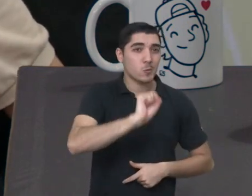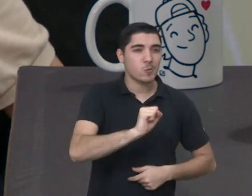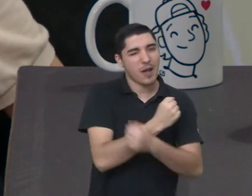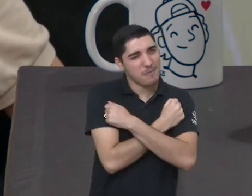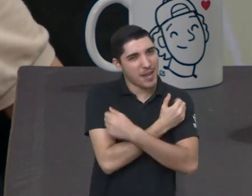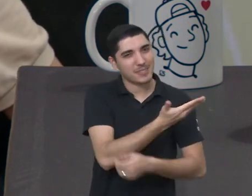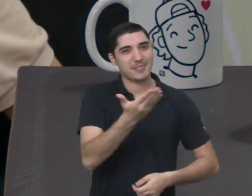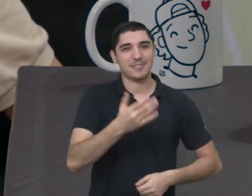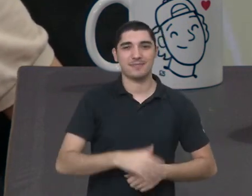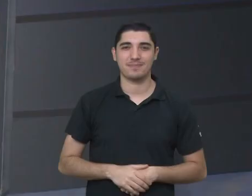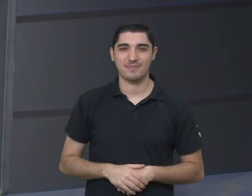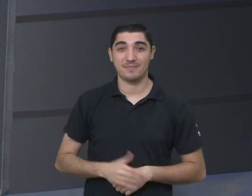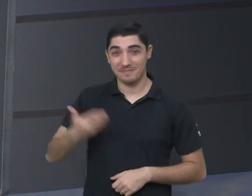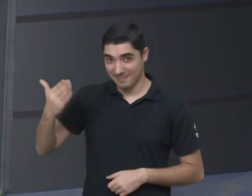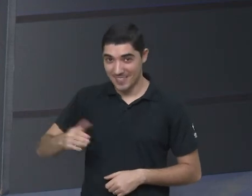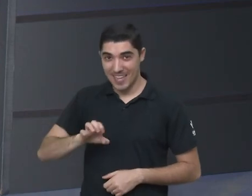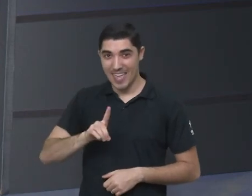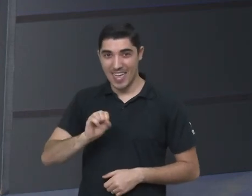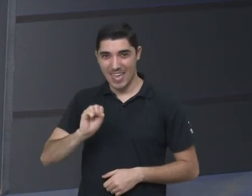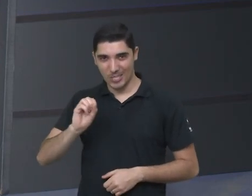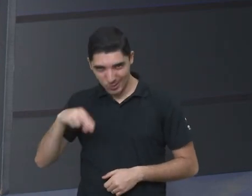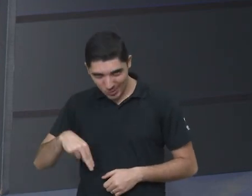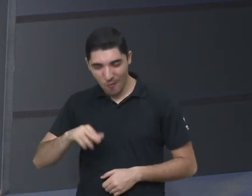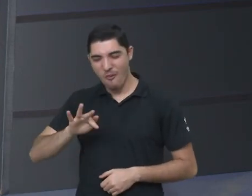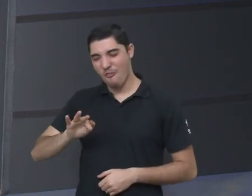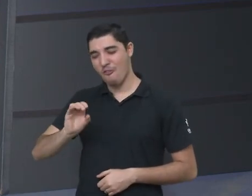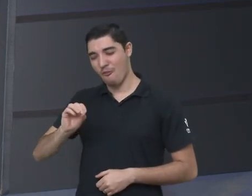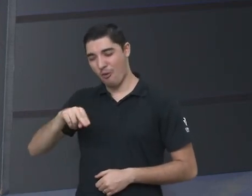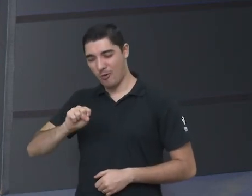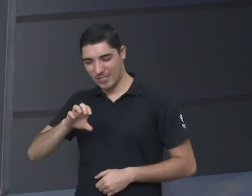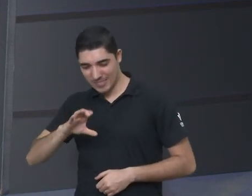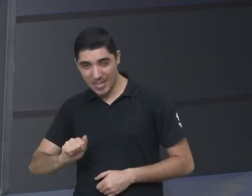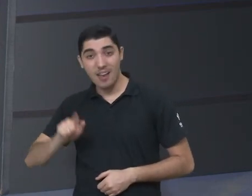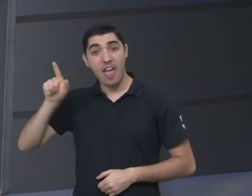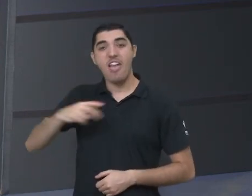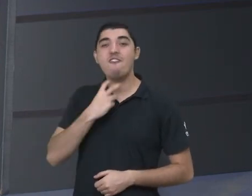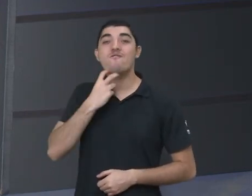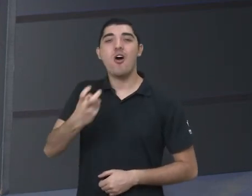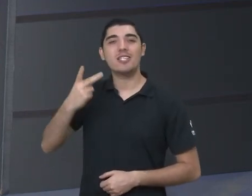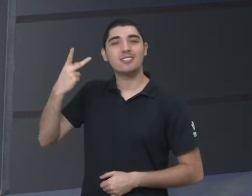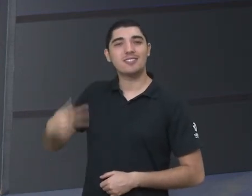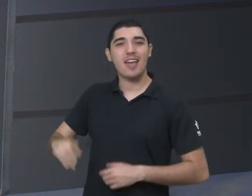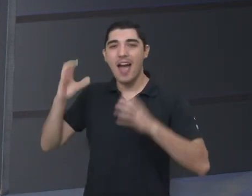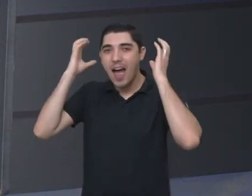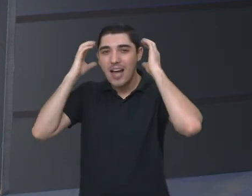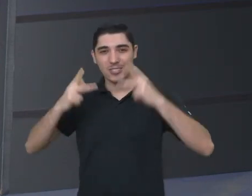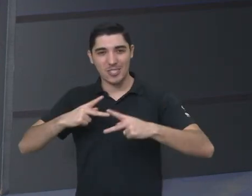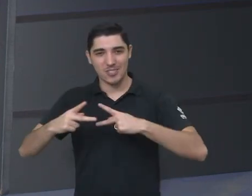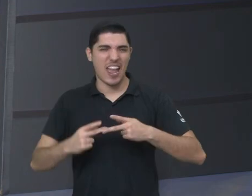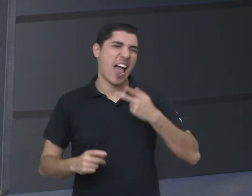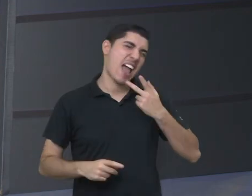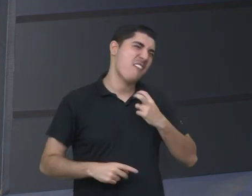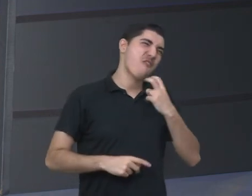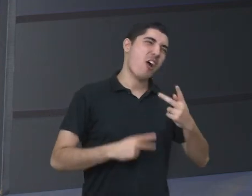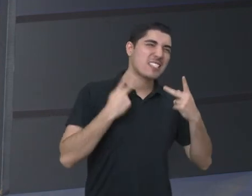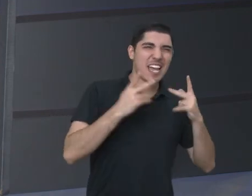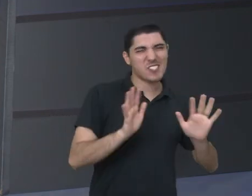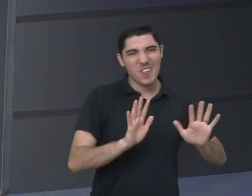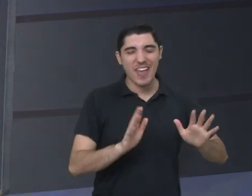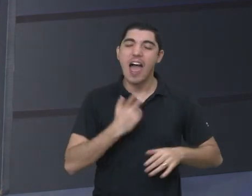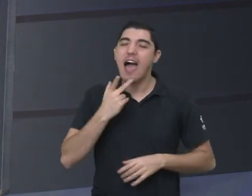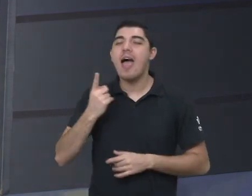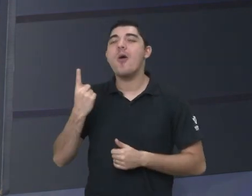mas não tão forte como o Nunca Taubaté, como o São despontou, José, né? como o Guaratinguetá. Você já foi reconhecido pela sua voz na rua, cara? Já rolou isso Já. com você?